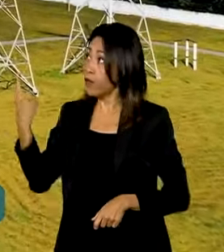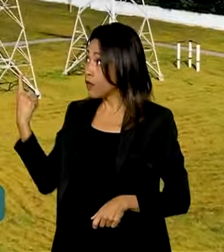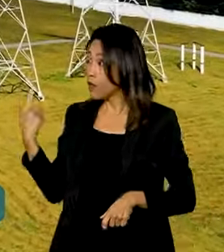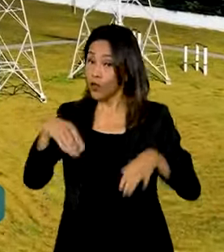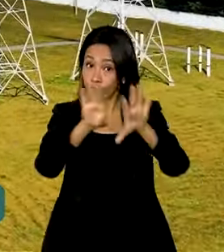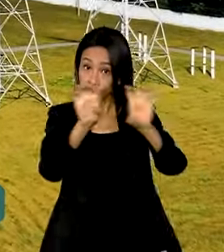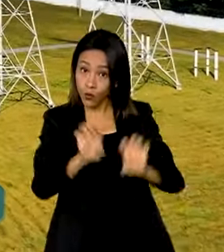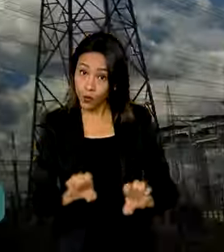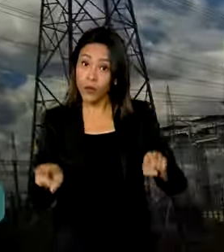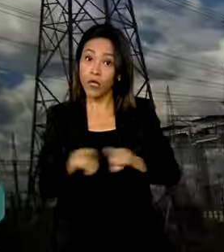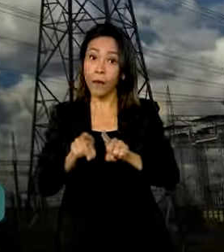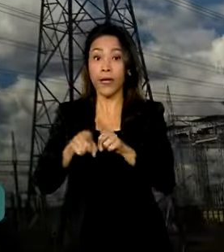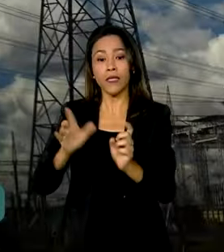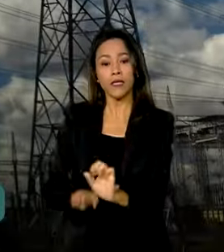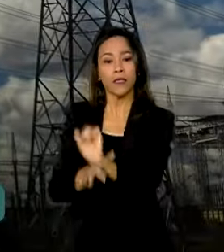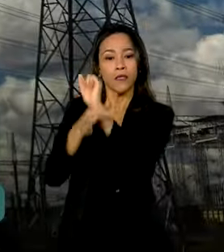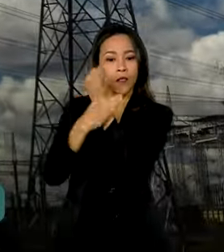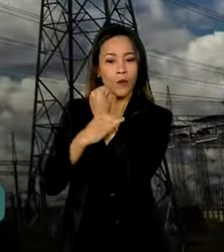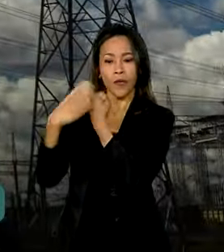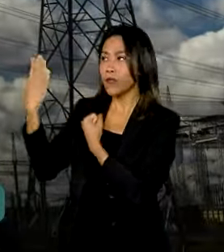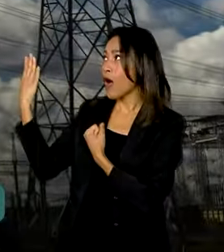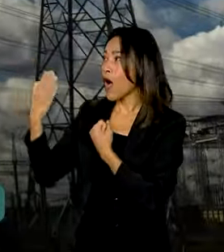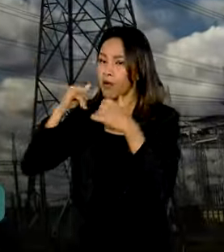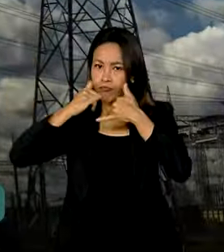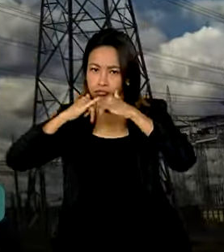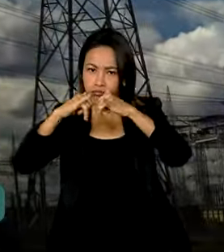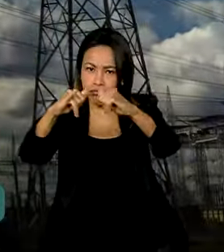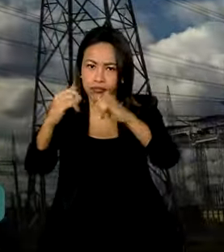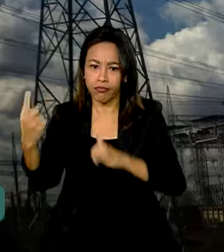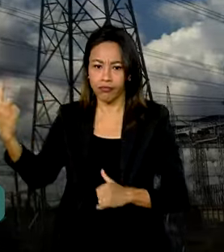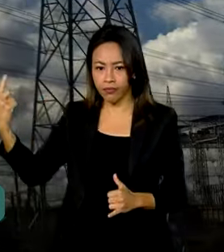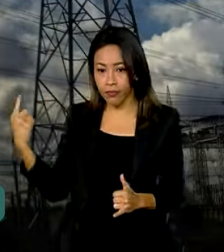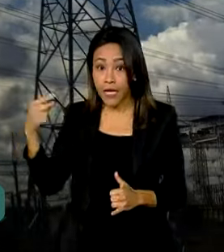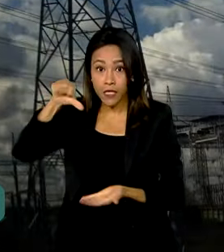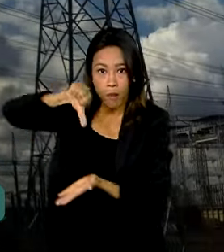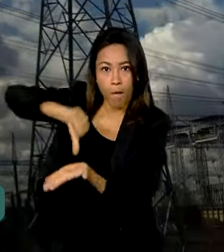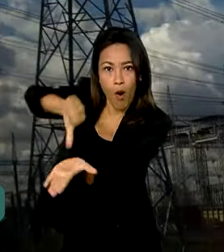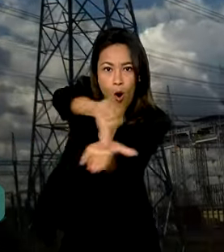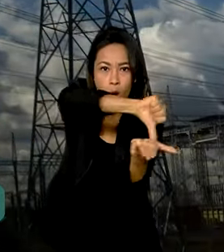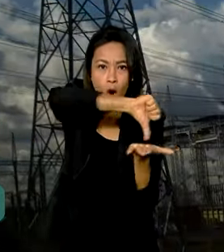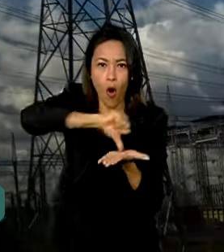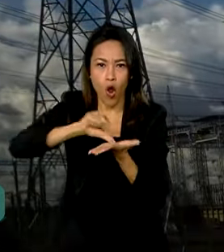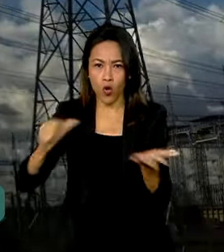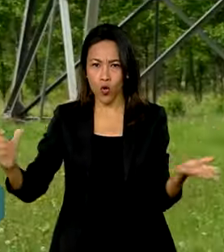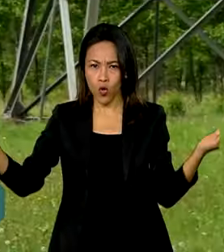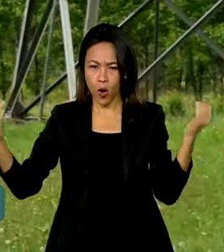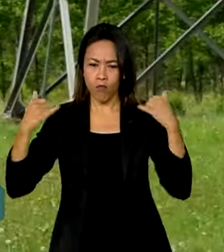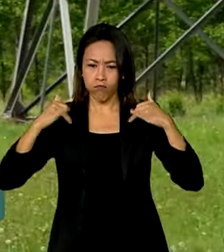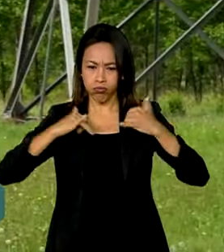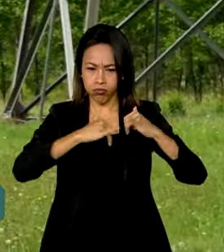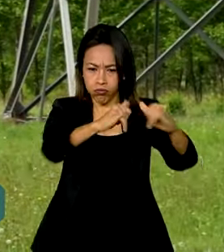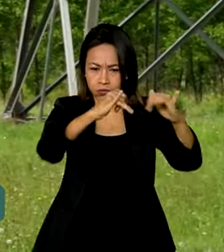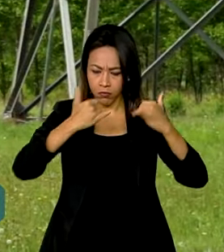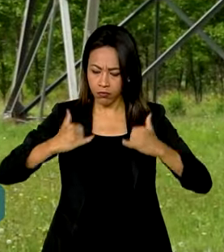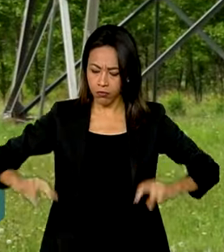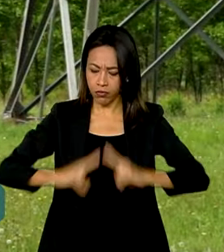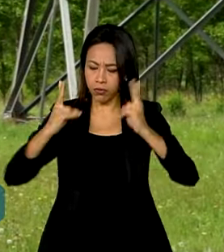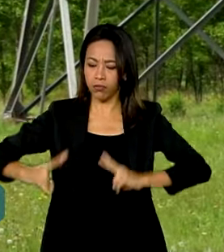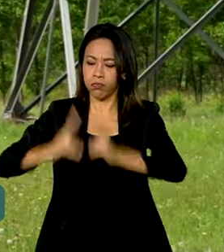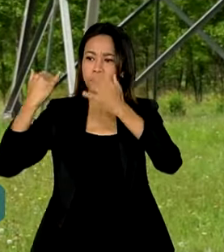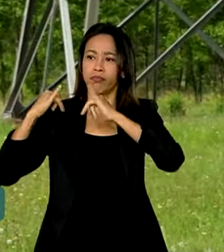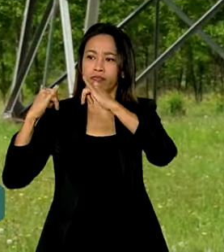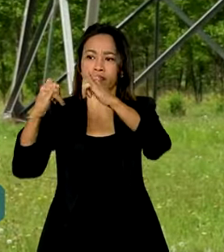de segurança energética. O governo federal anunciou a construção do polo receptor de energias renováveis, com mais de